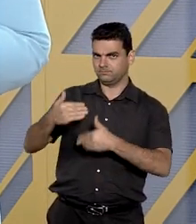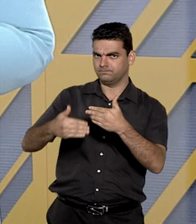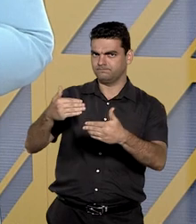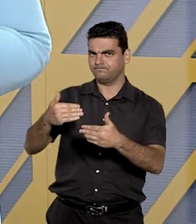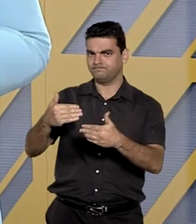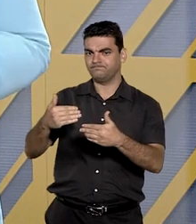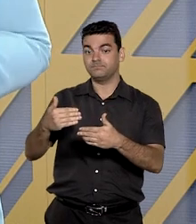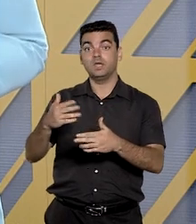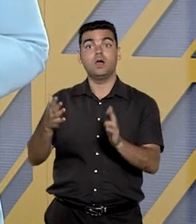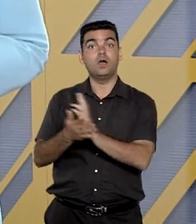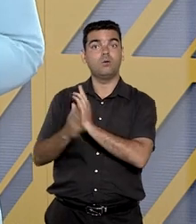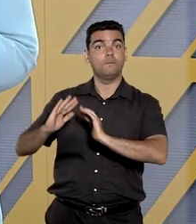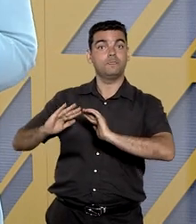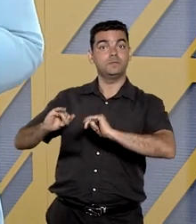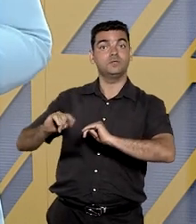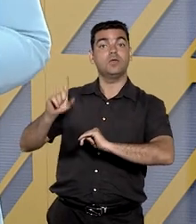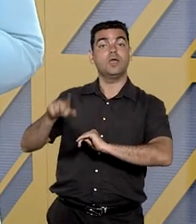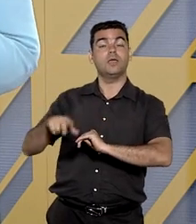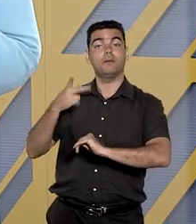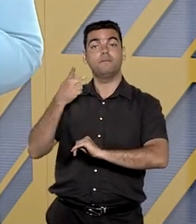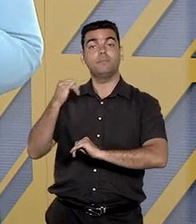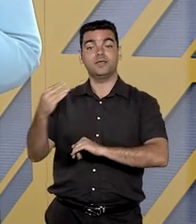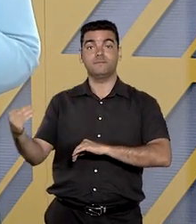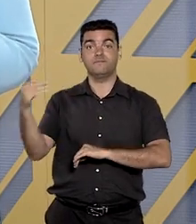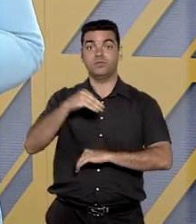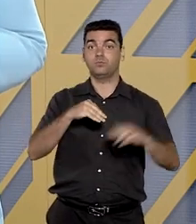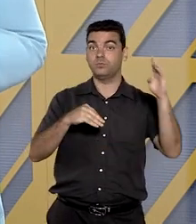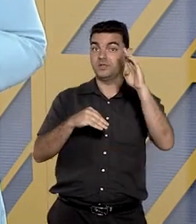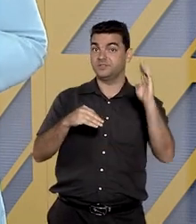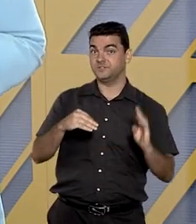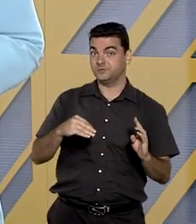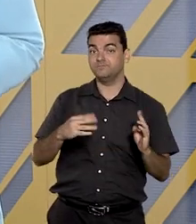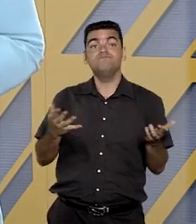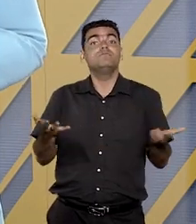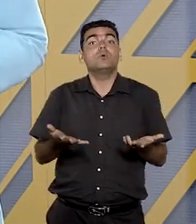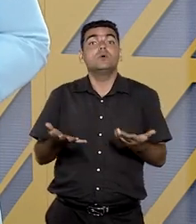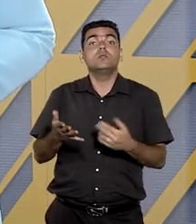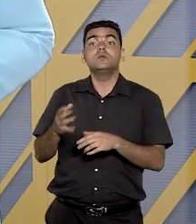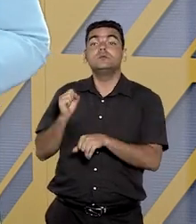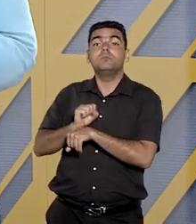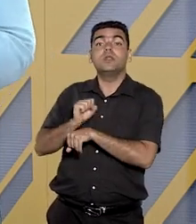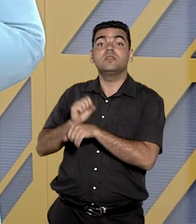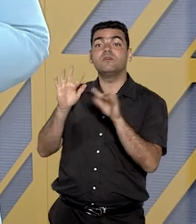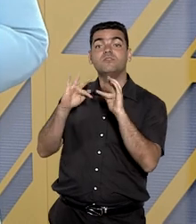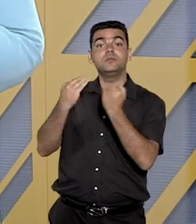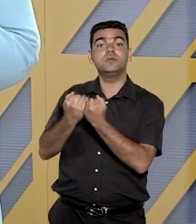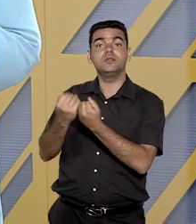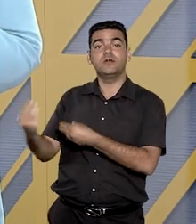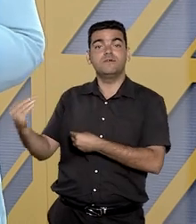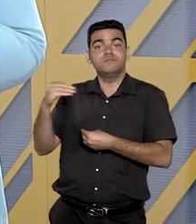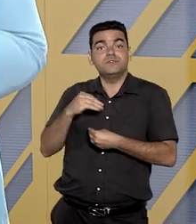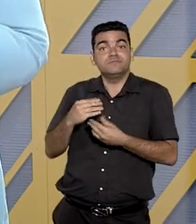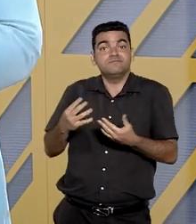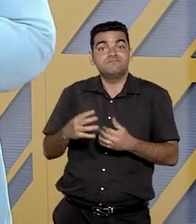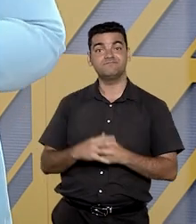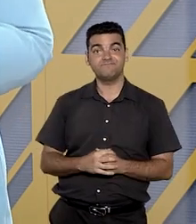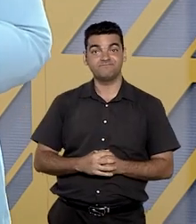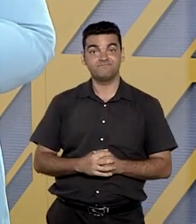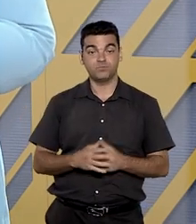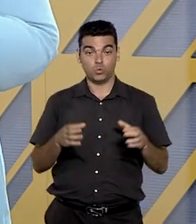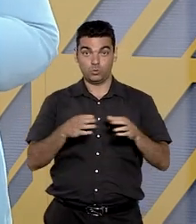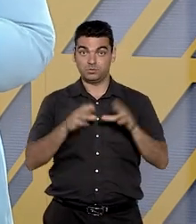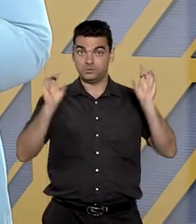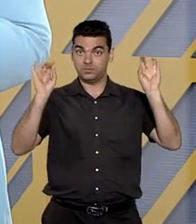com o processo, grande parte desses pedidos é de pais que migraram para o Brasil e agora querem trazer os filhos que ficaram no